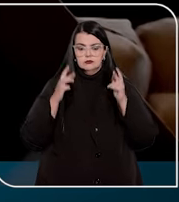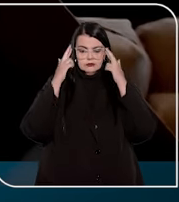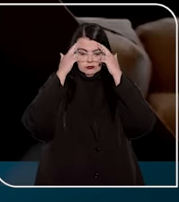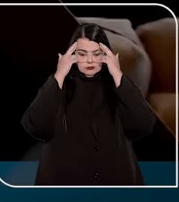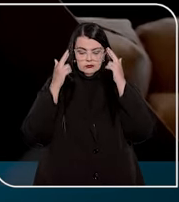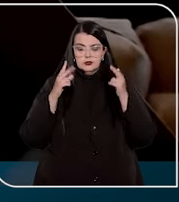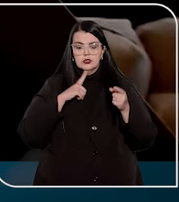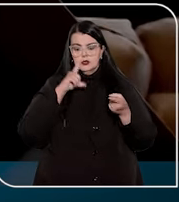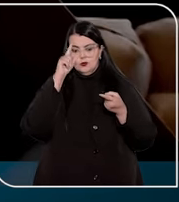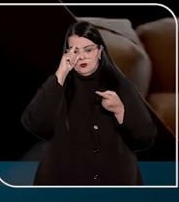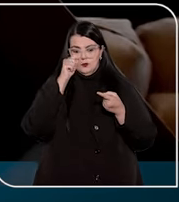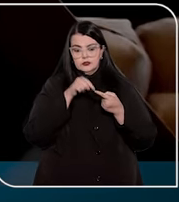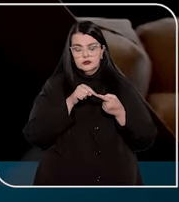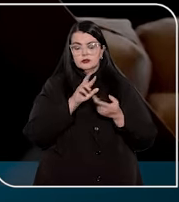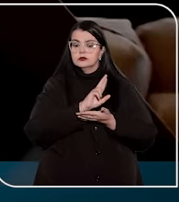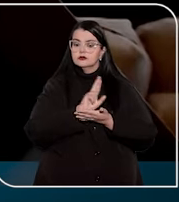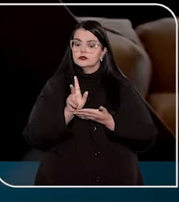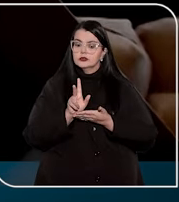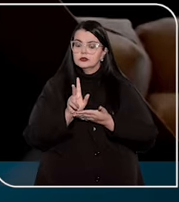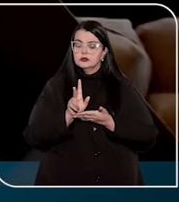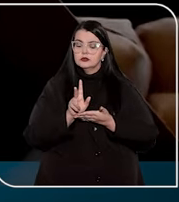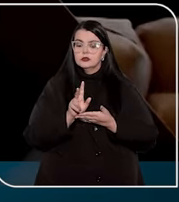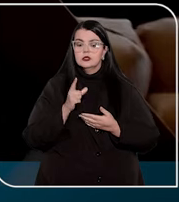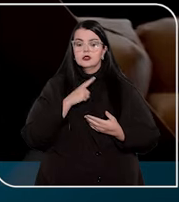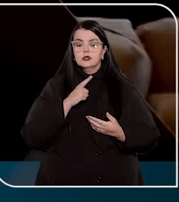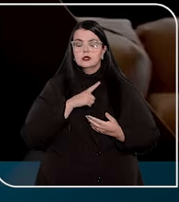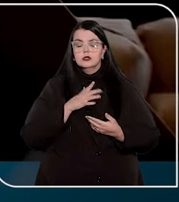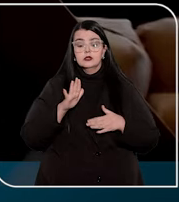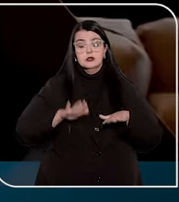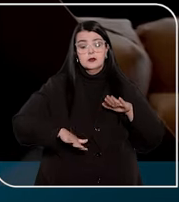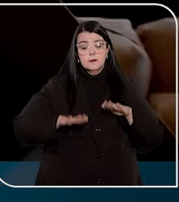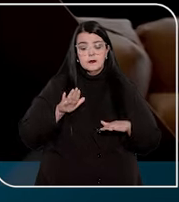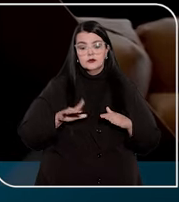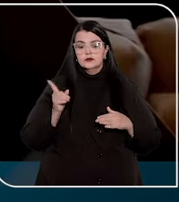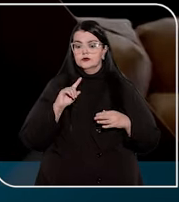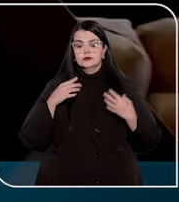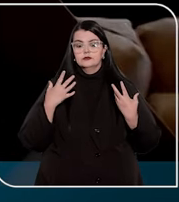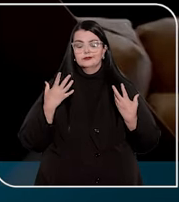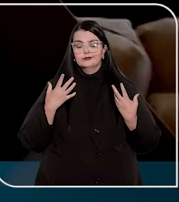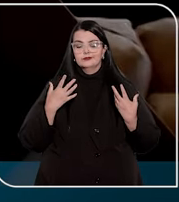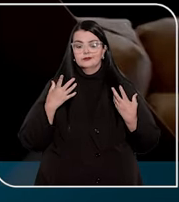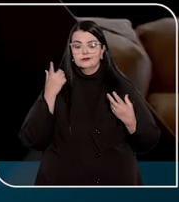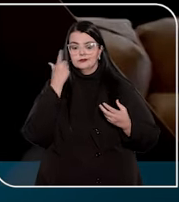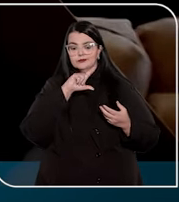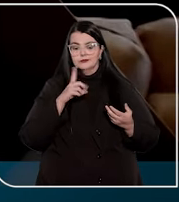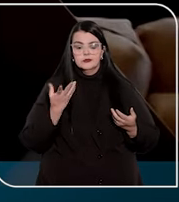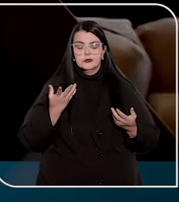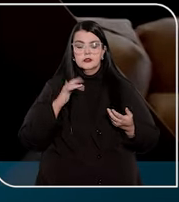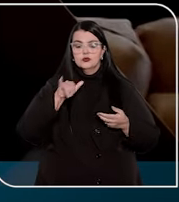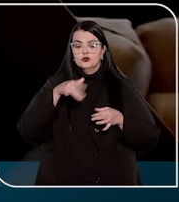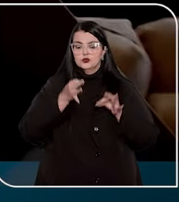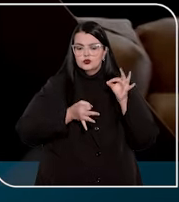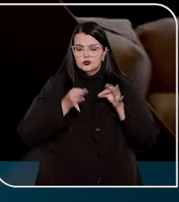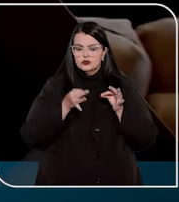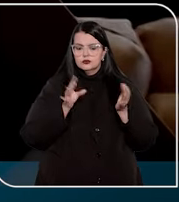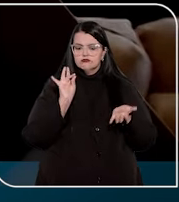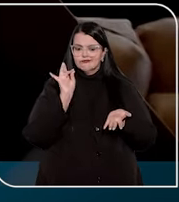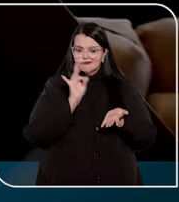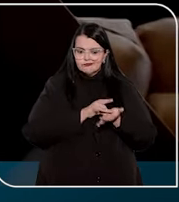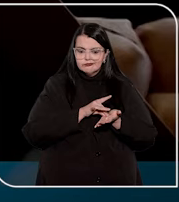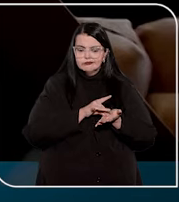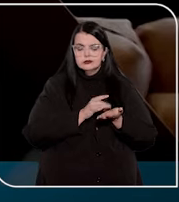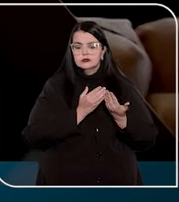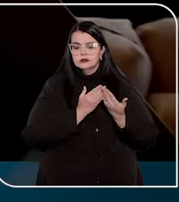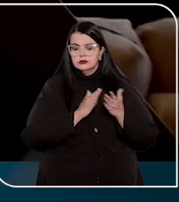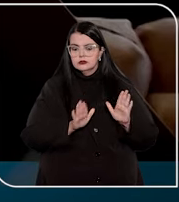têm objetivos obtusos. E muitas vezes estão impedindo o judiciário de dar a resposta jurisdicional da maneira